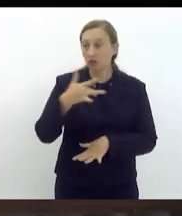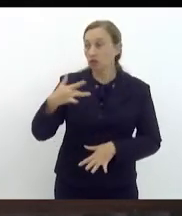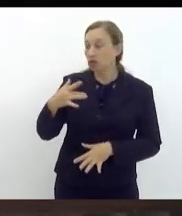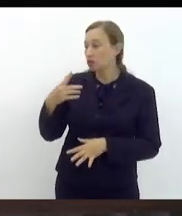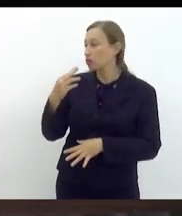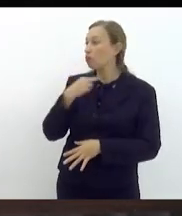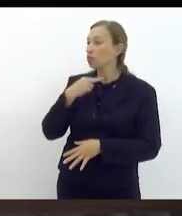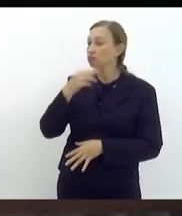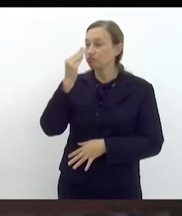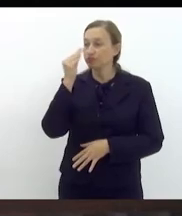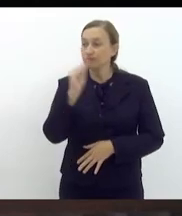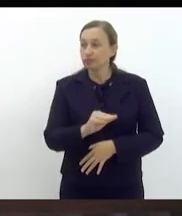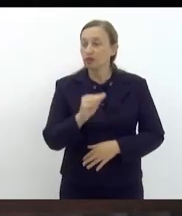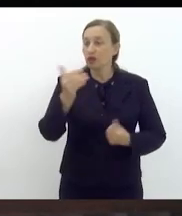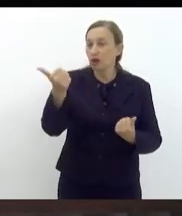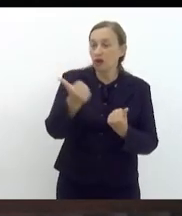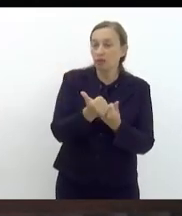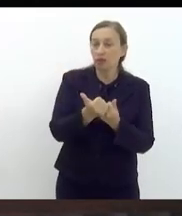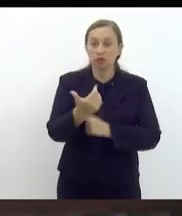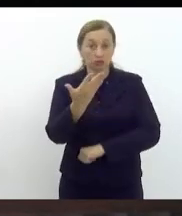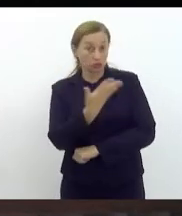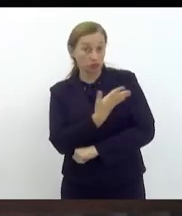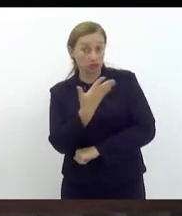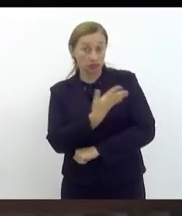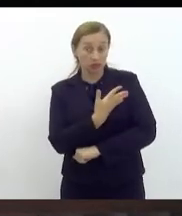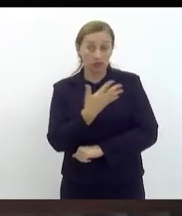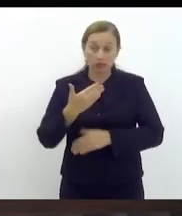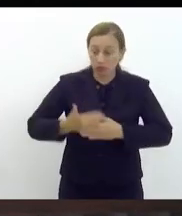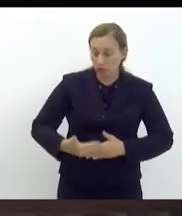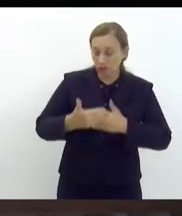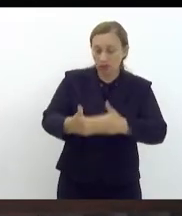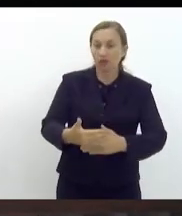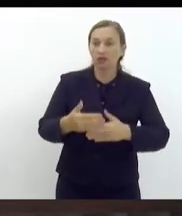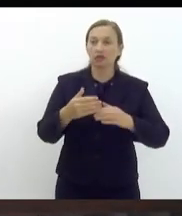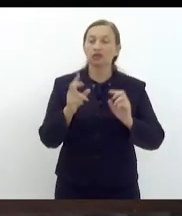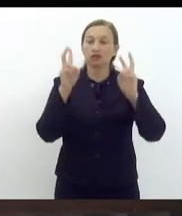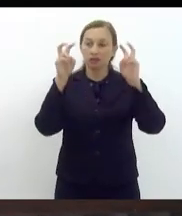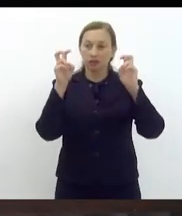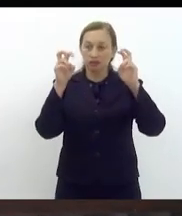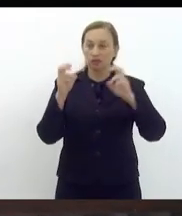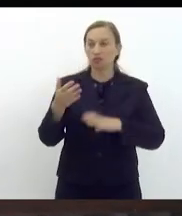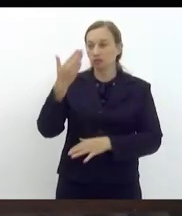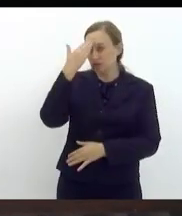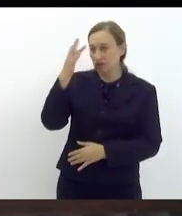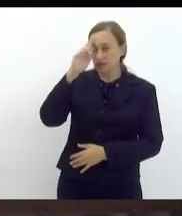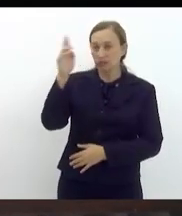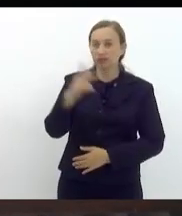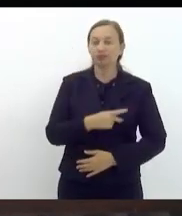ignorado. Conto com a colaboração dos meus colegas para a gente avançar nessa pauta. Muito obrigada, presidente.